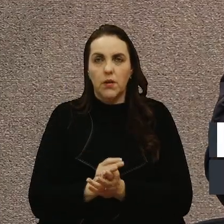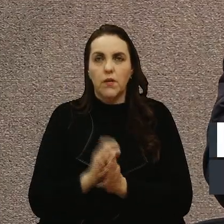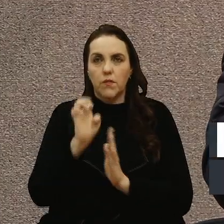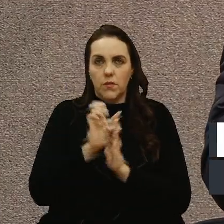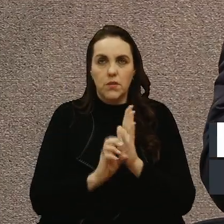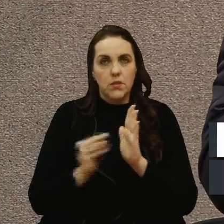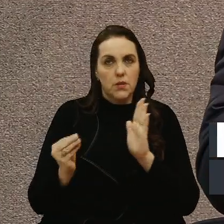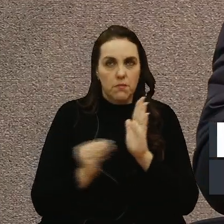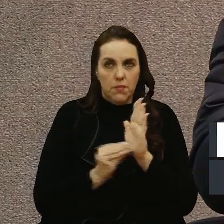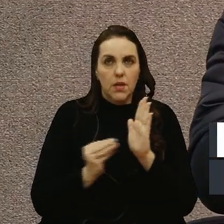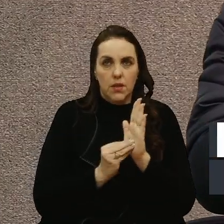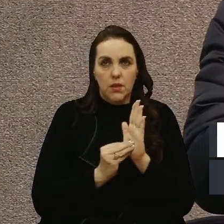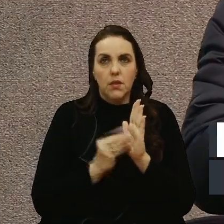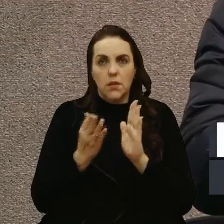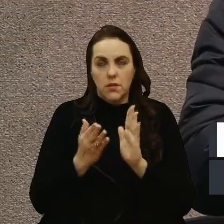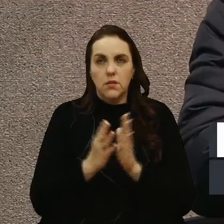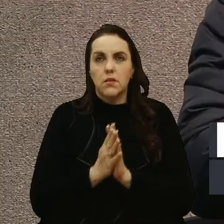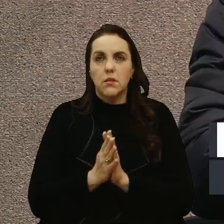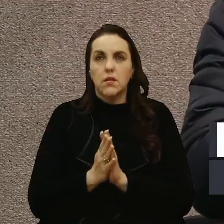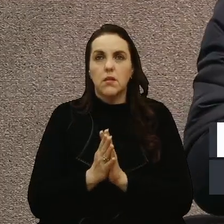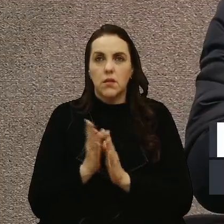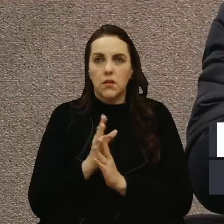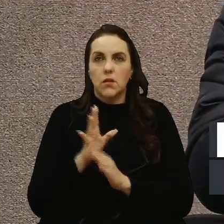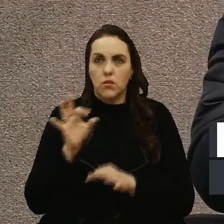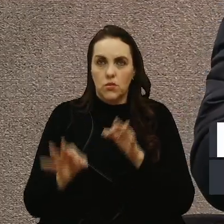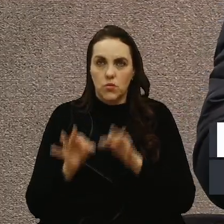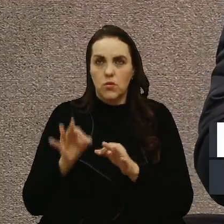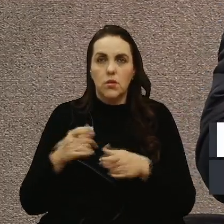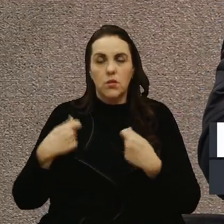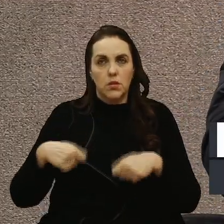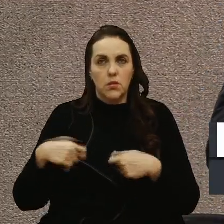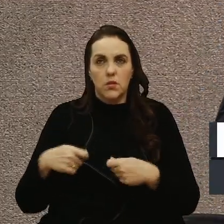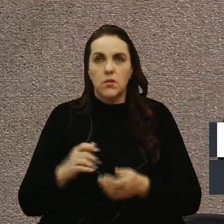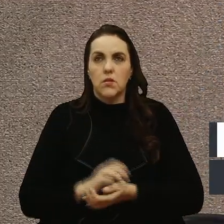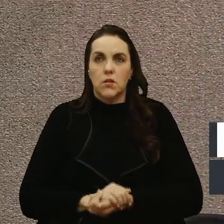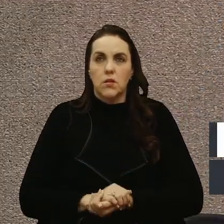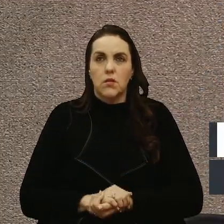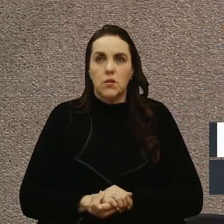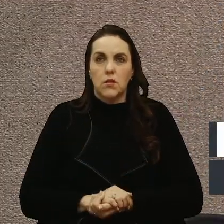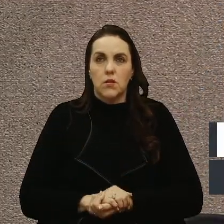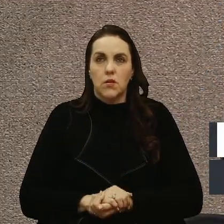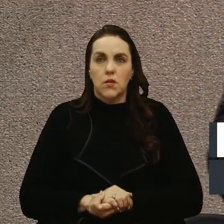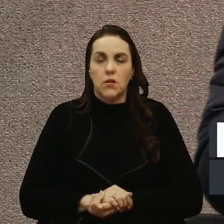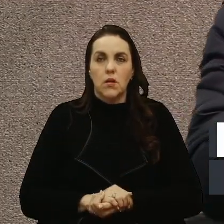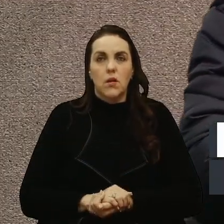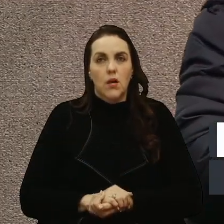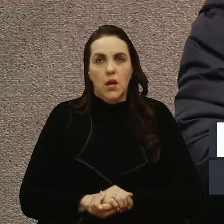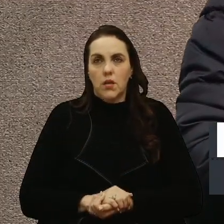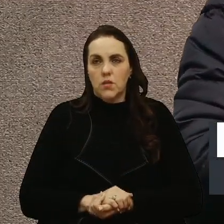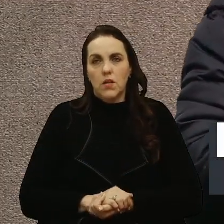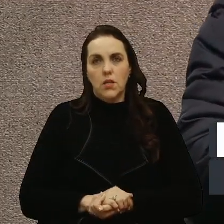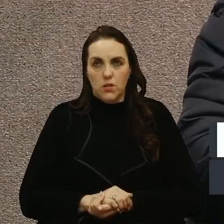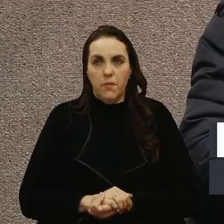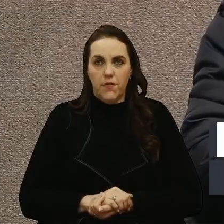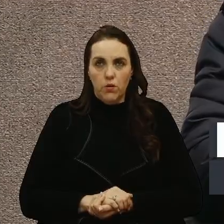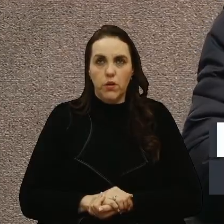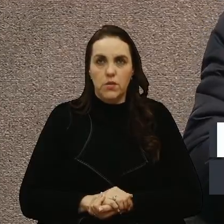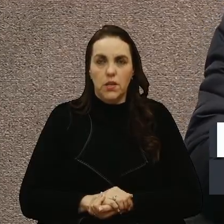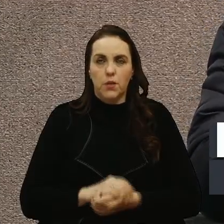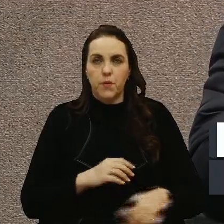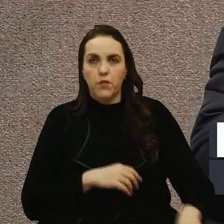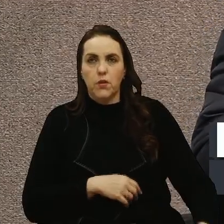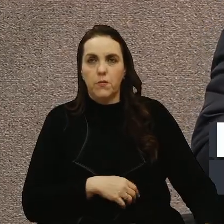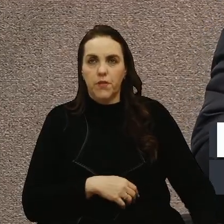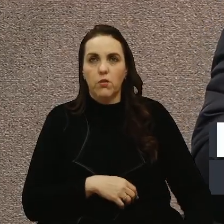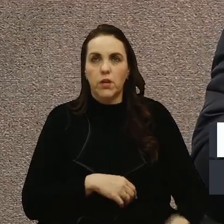nós havia lhe comentado que faria essas emendas, porque julgamos necessário uma questão de dar maior abrangência, né, ao projeto, uma vez que nós incluímos